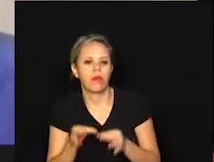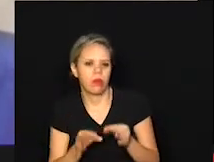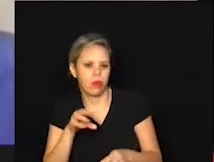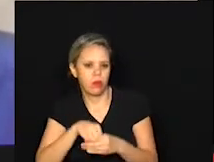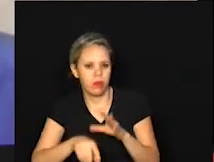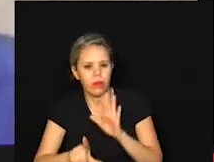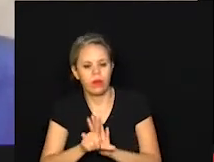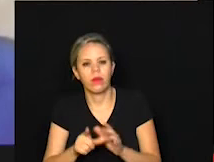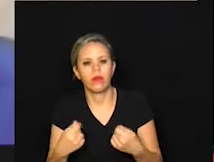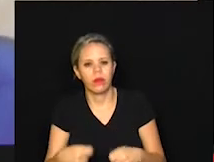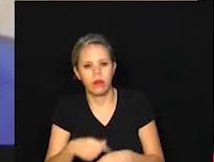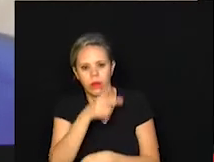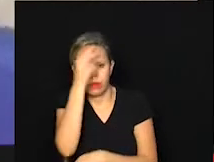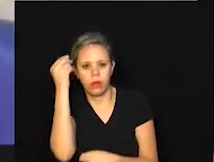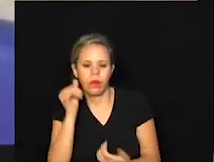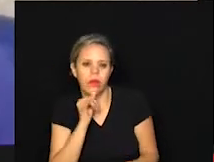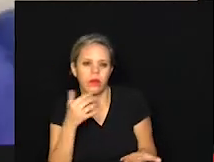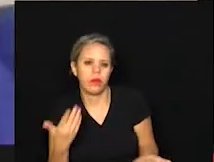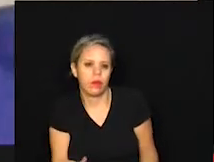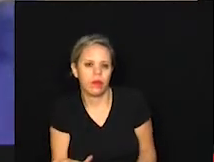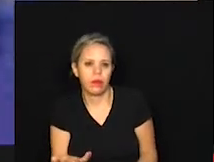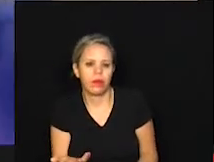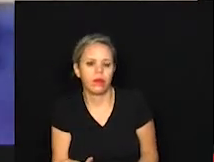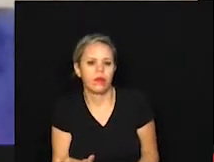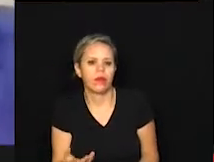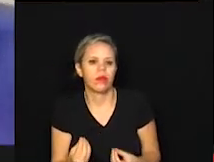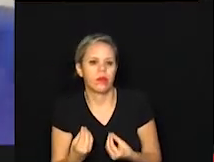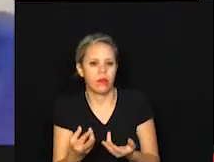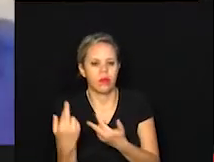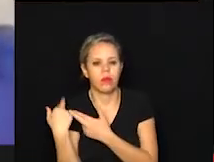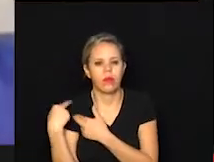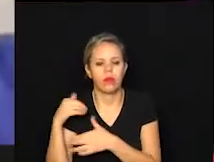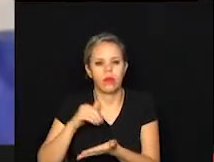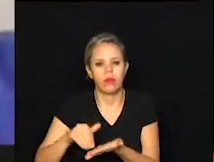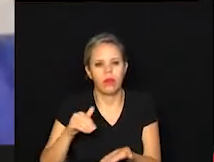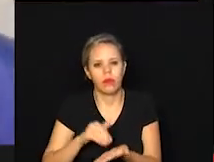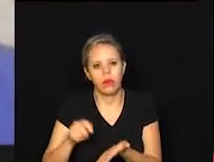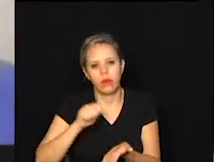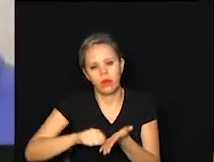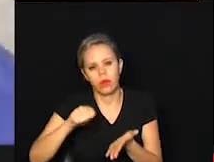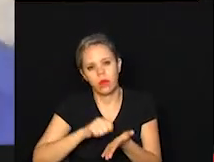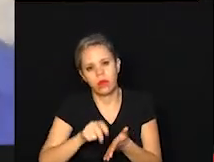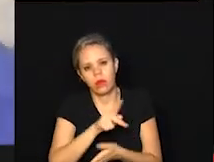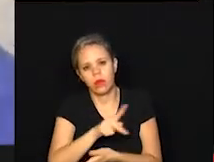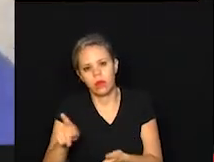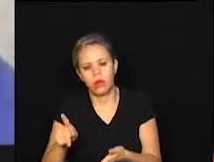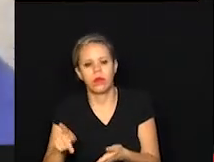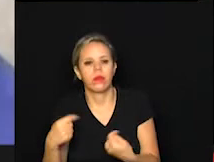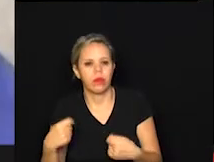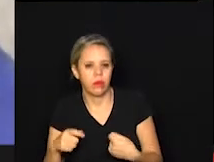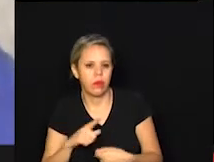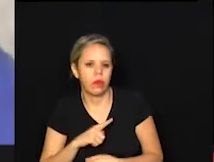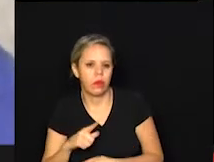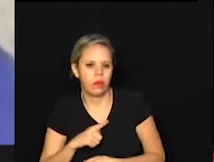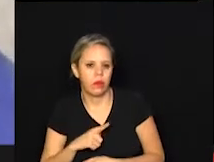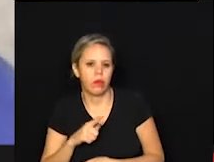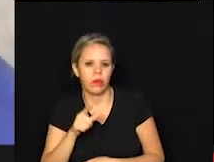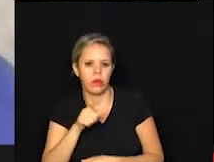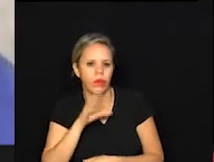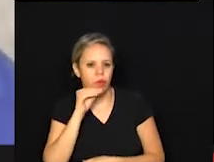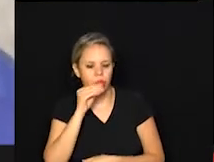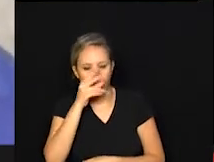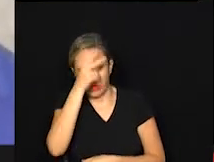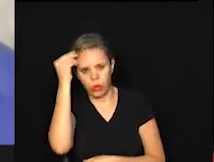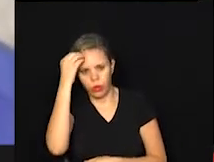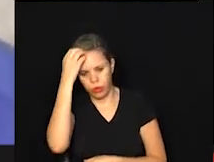juridicamente, tem que ser a prefeitura. O prefeito delega para a secretária que assina com o presidente e tem que ter um agente público que